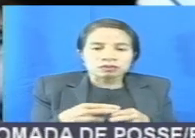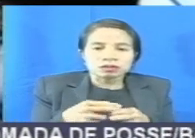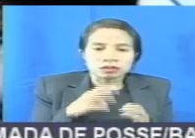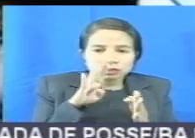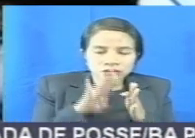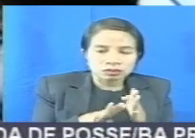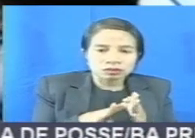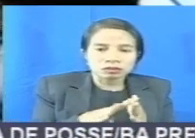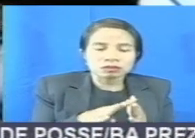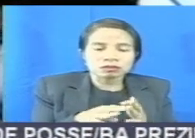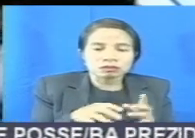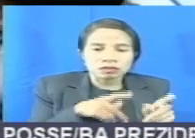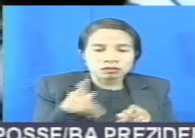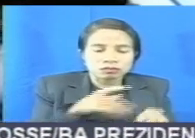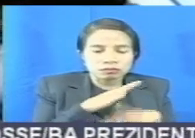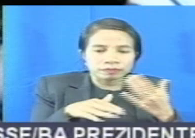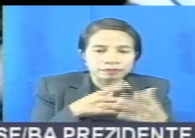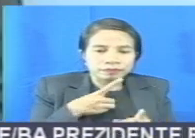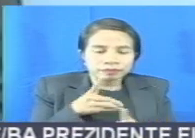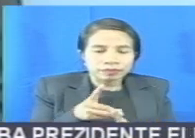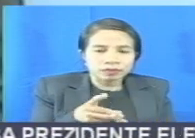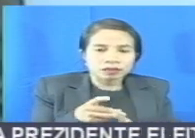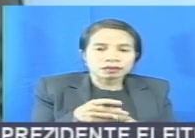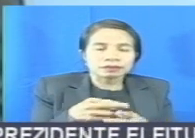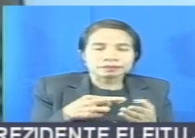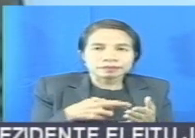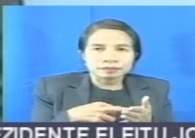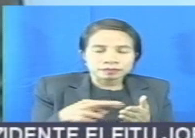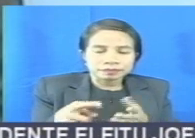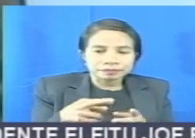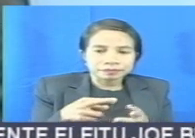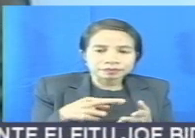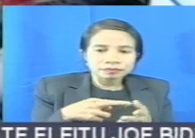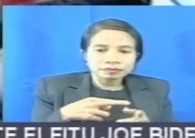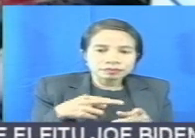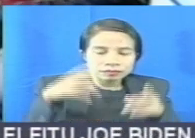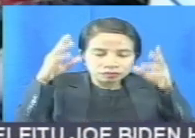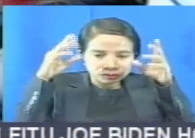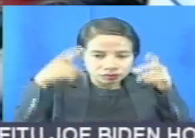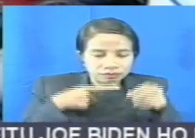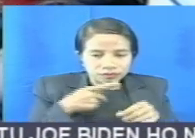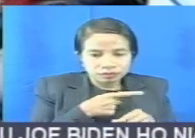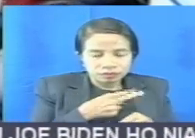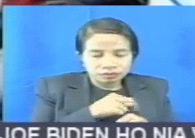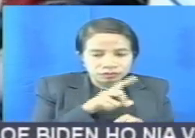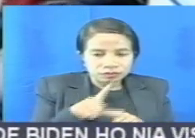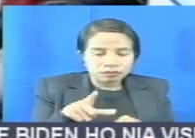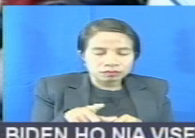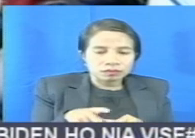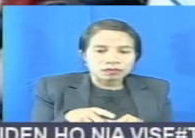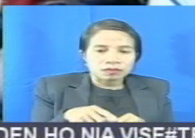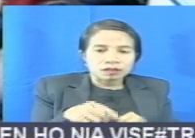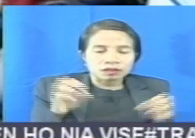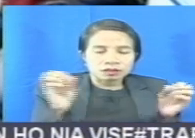halo extensão intervenção tem que reta na aprovação no seu parlamento nacional. Sim, se suspende toma direito toma cidadão nem las competências